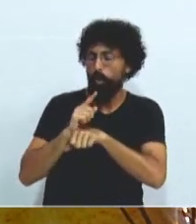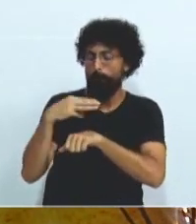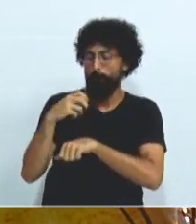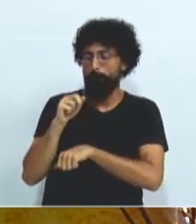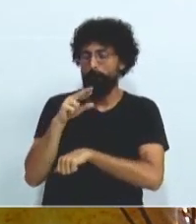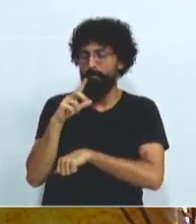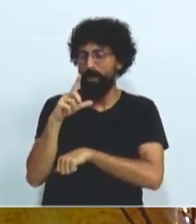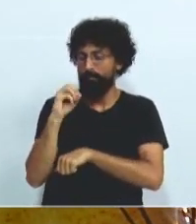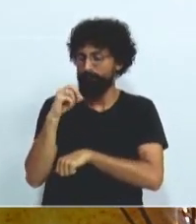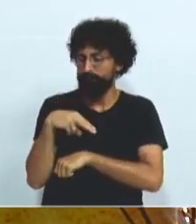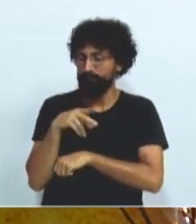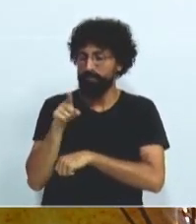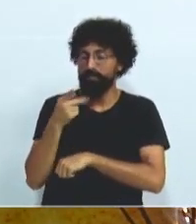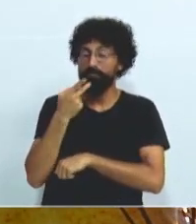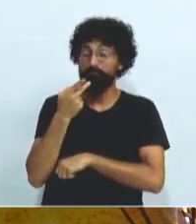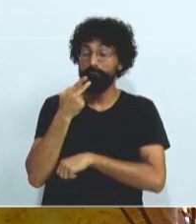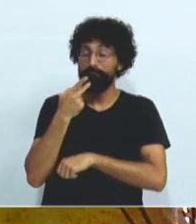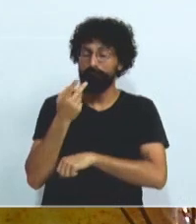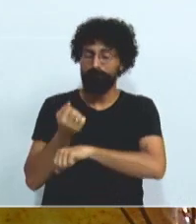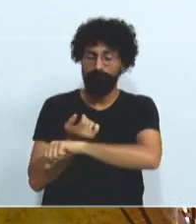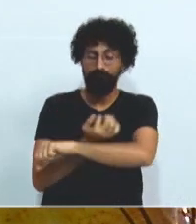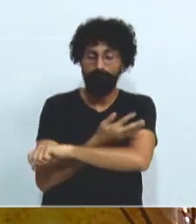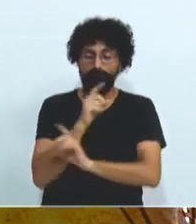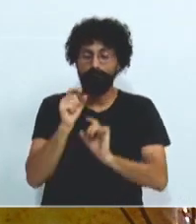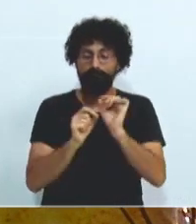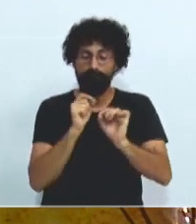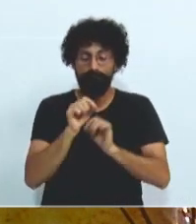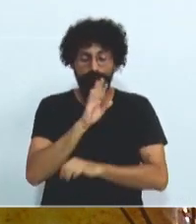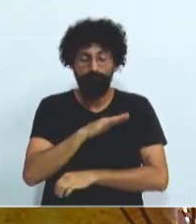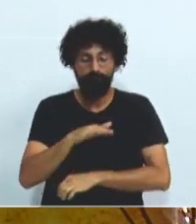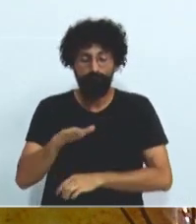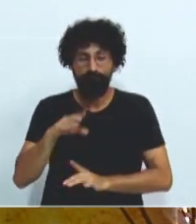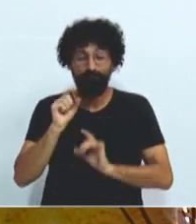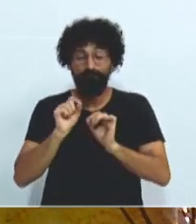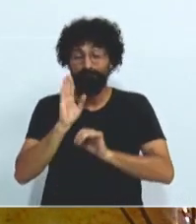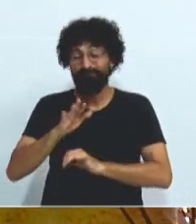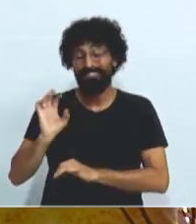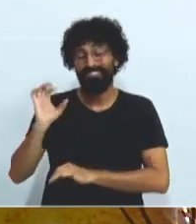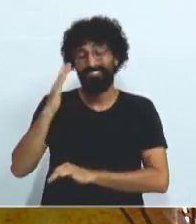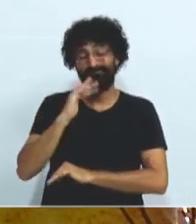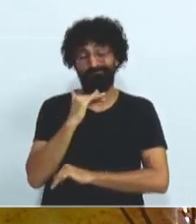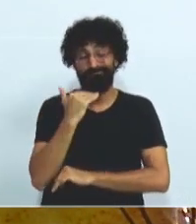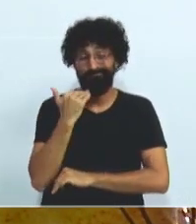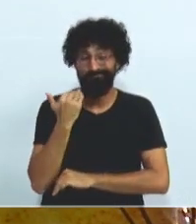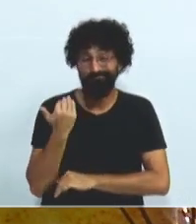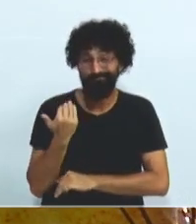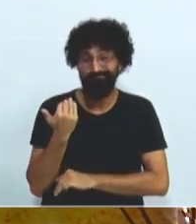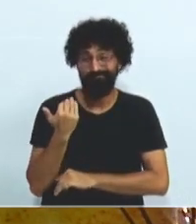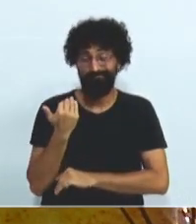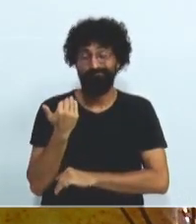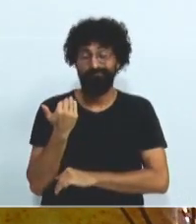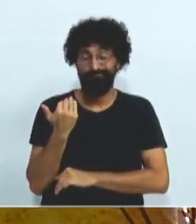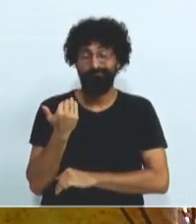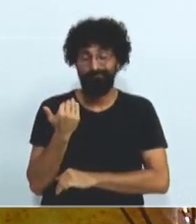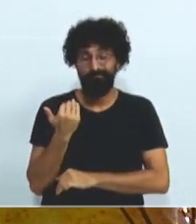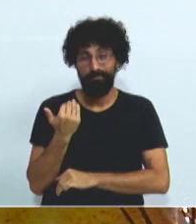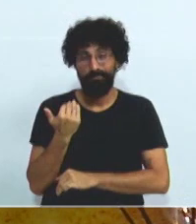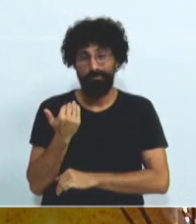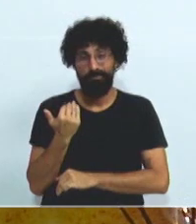Porque ele falou, inclusive, de crianças que eles perderam, né? Então, assim, perderam por essa